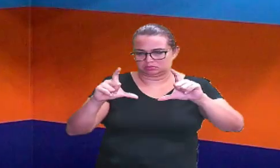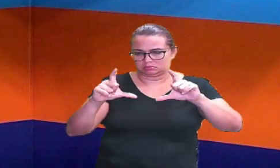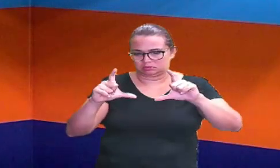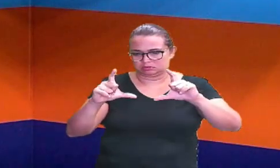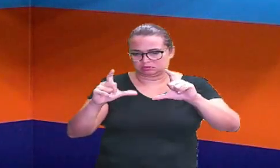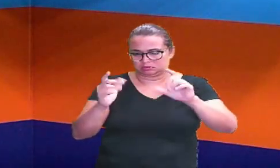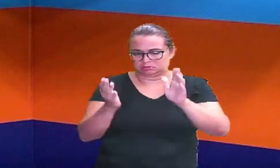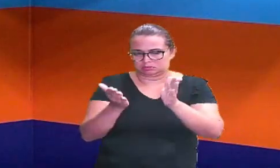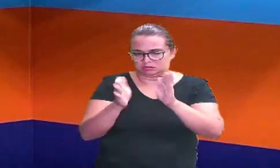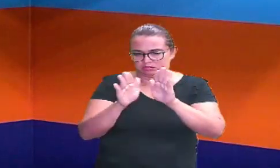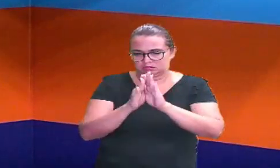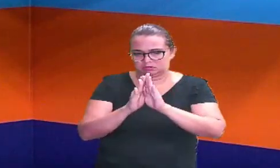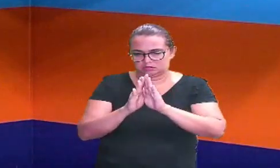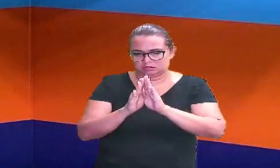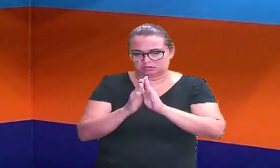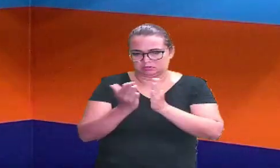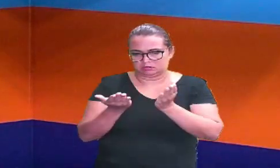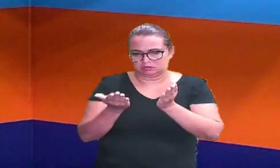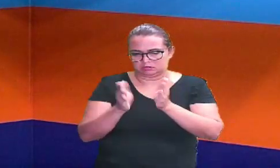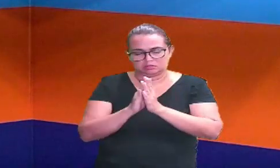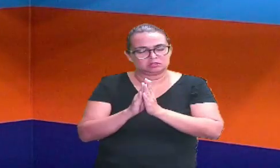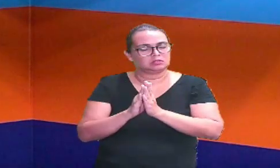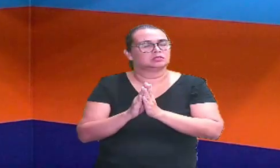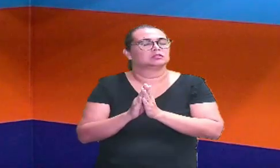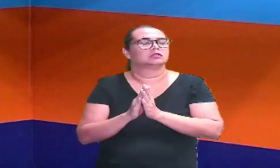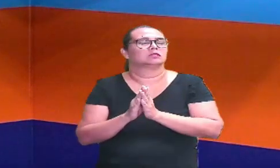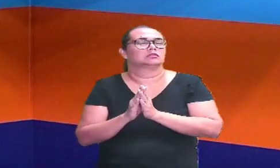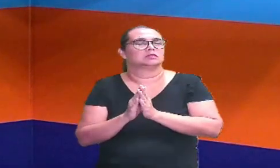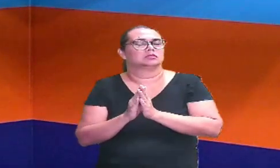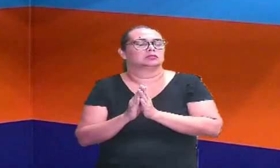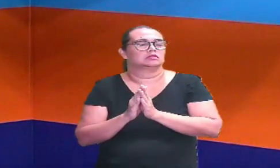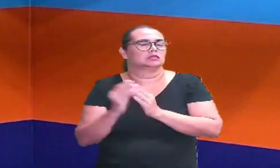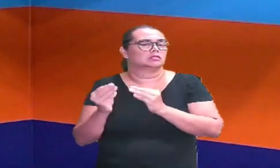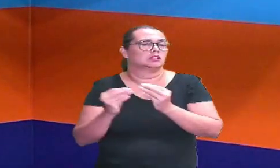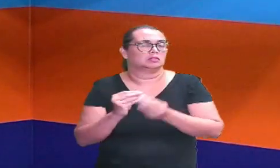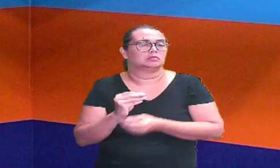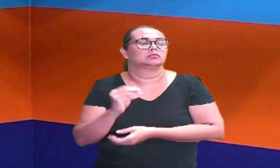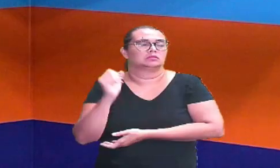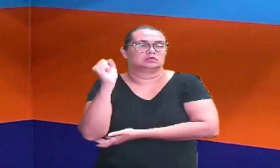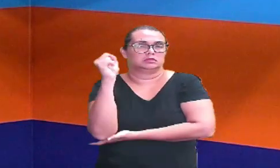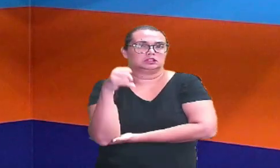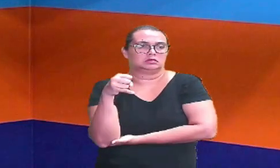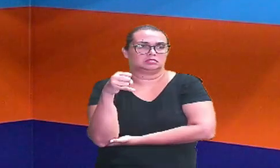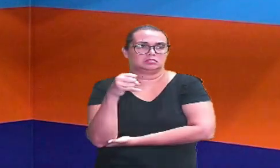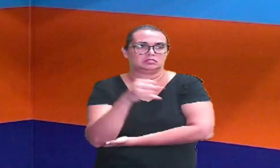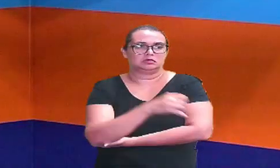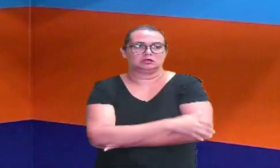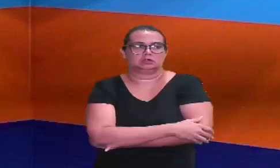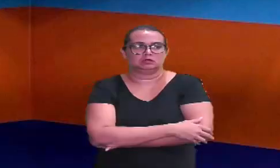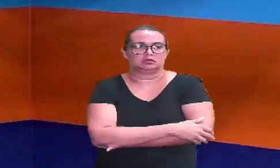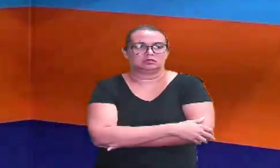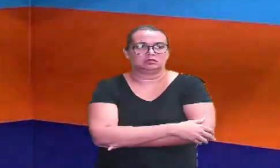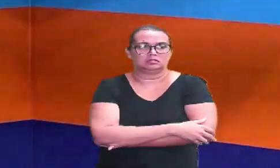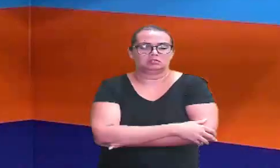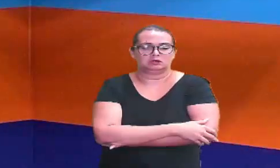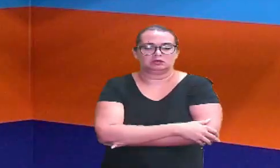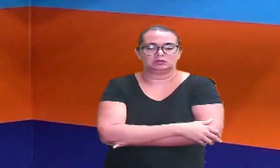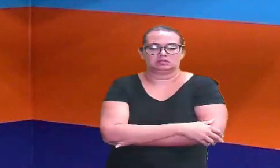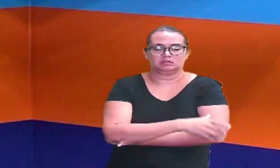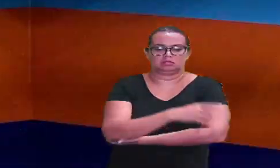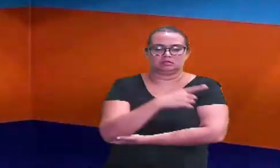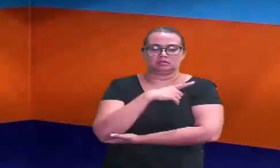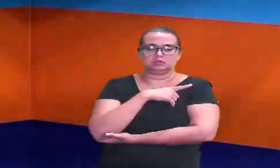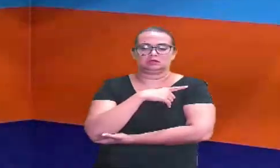no meio. São iguais? São iguais. Então, quando os